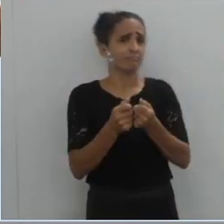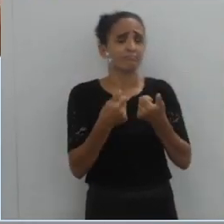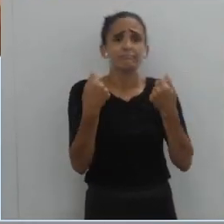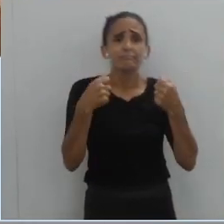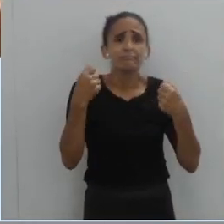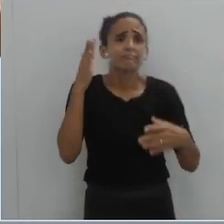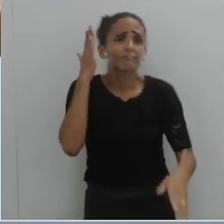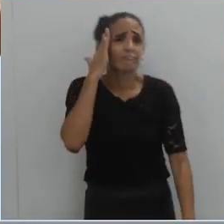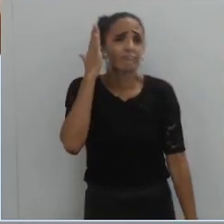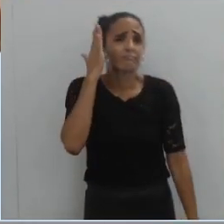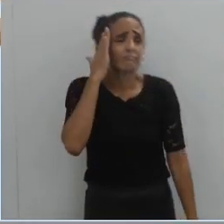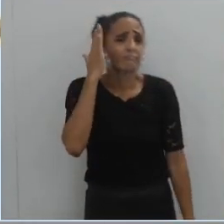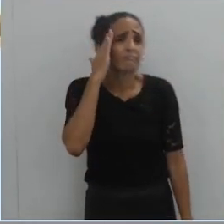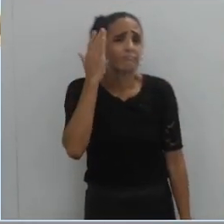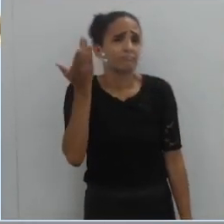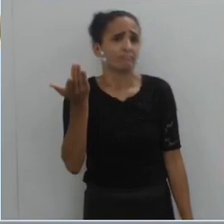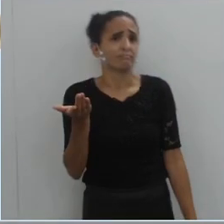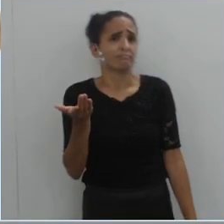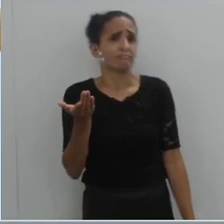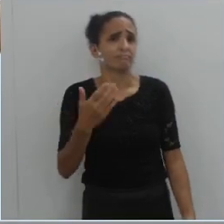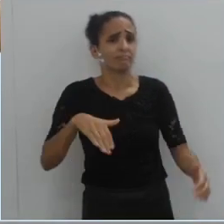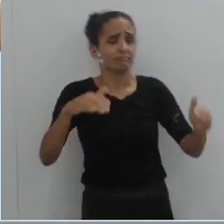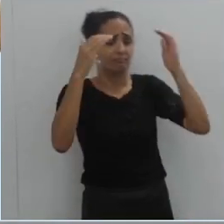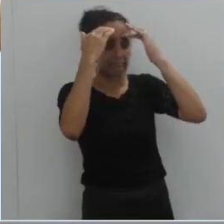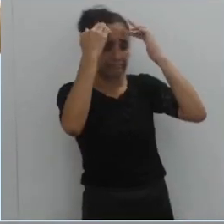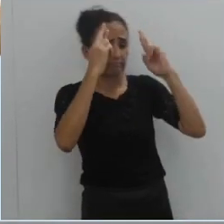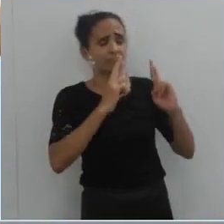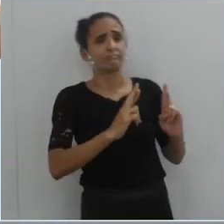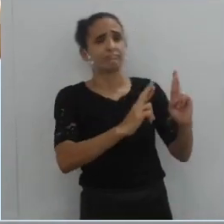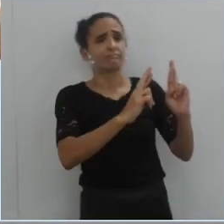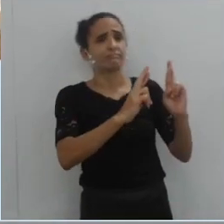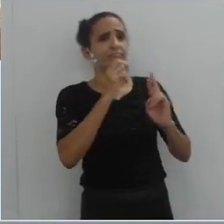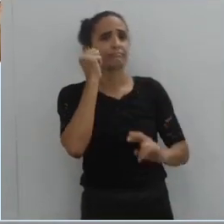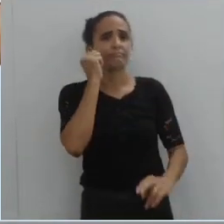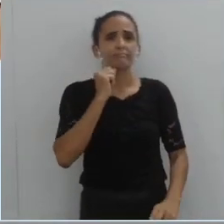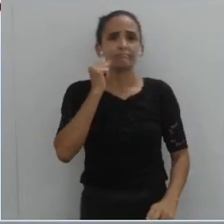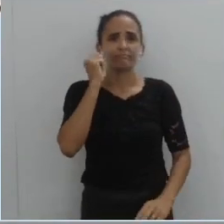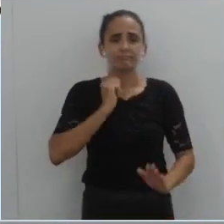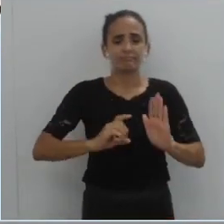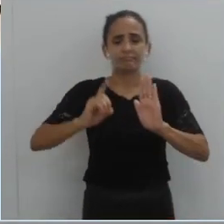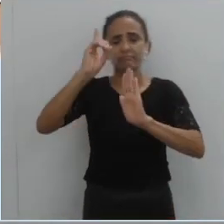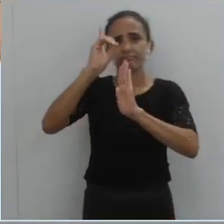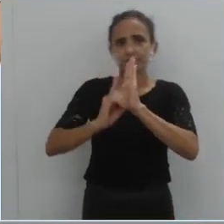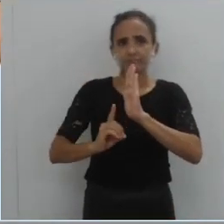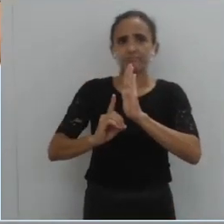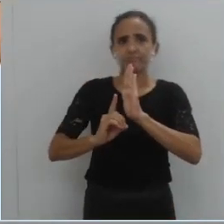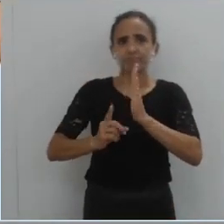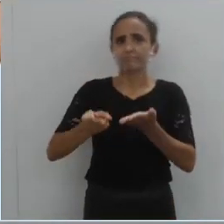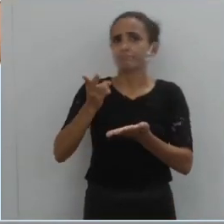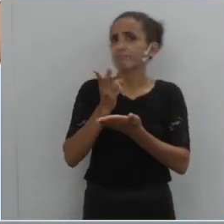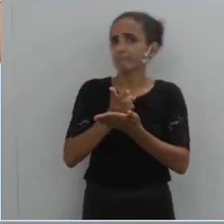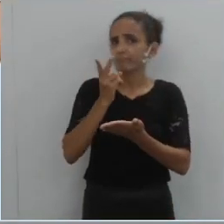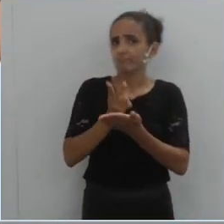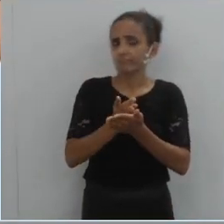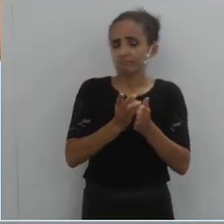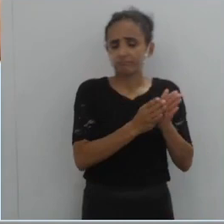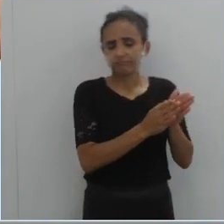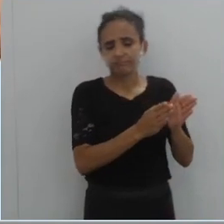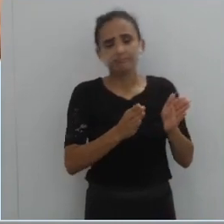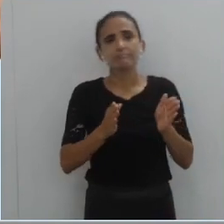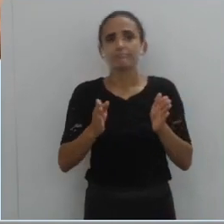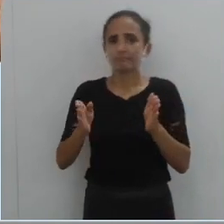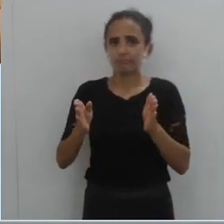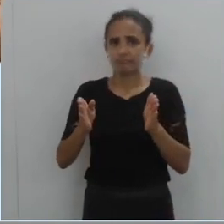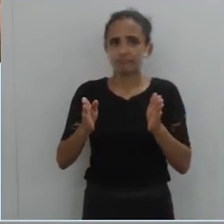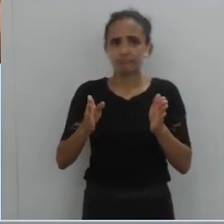esses estereótipos a quais as mulheres elas tinham naquele período. Então, a